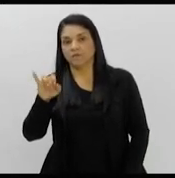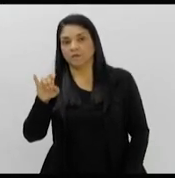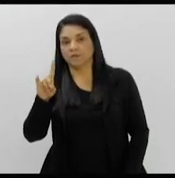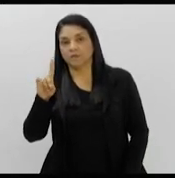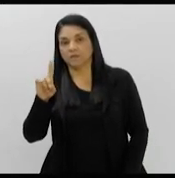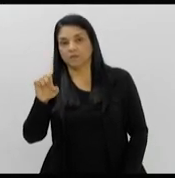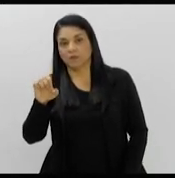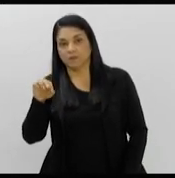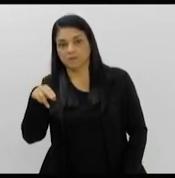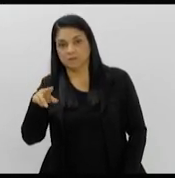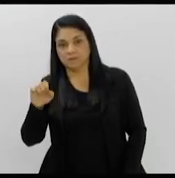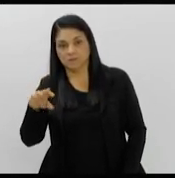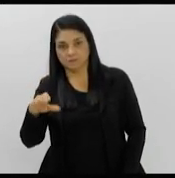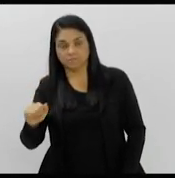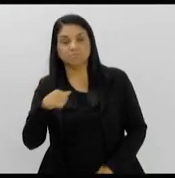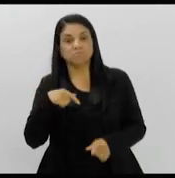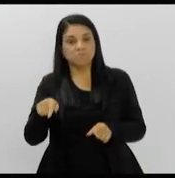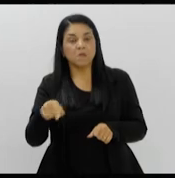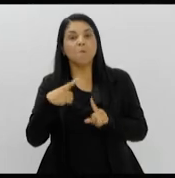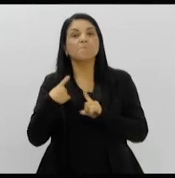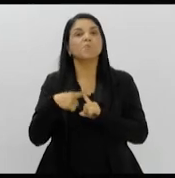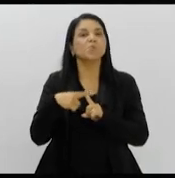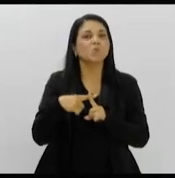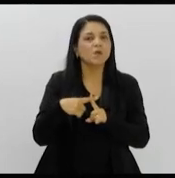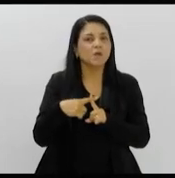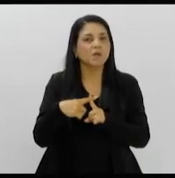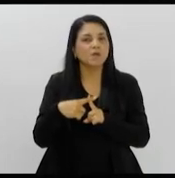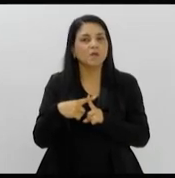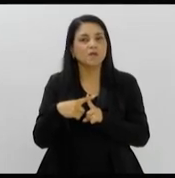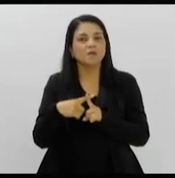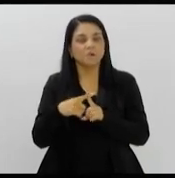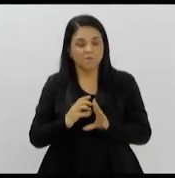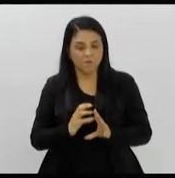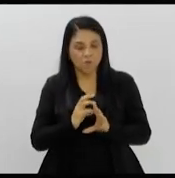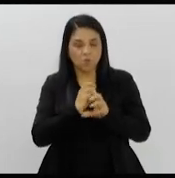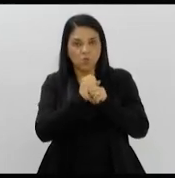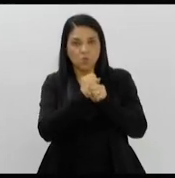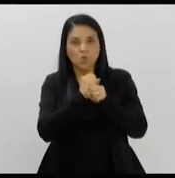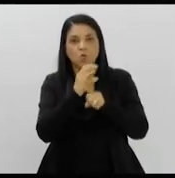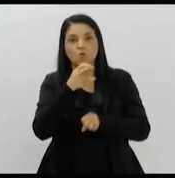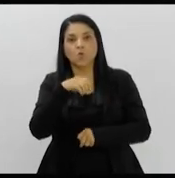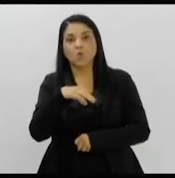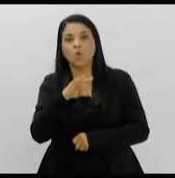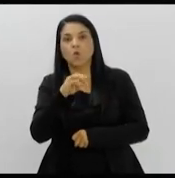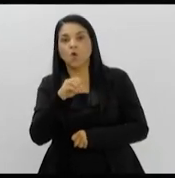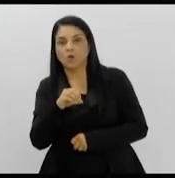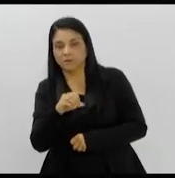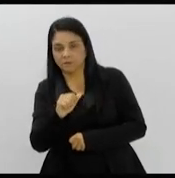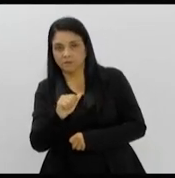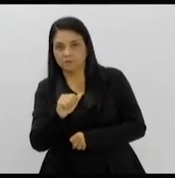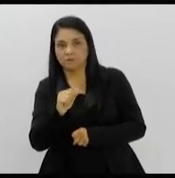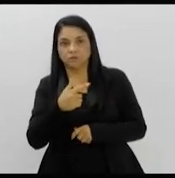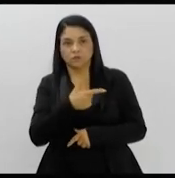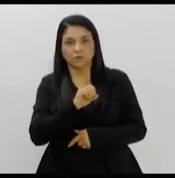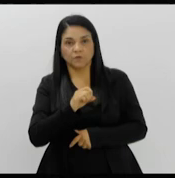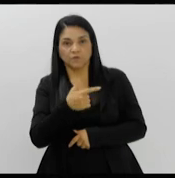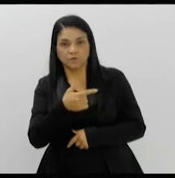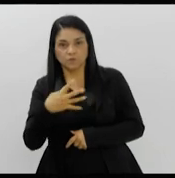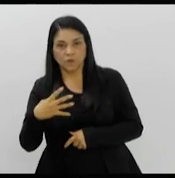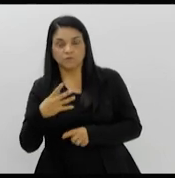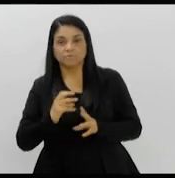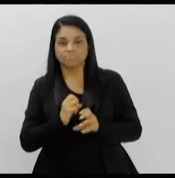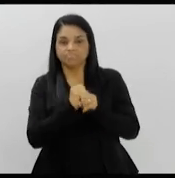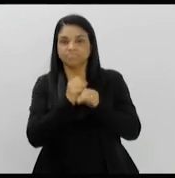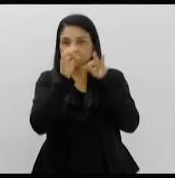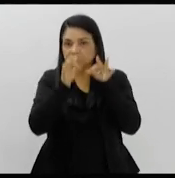24 fechem Ele pagou de 49 bilhões esse ano de obrigação de